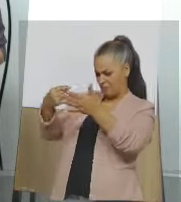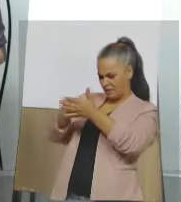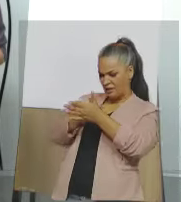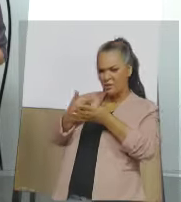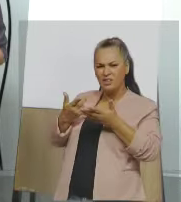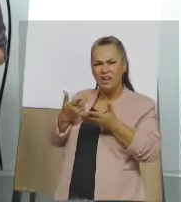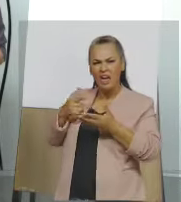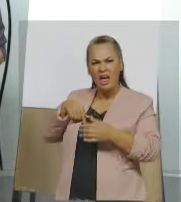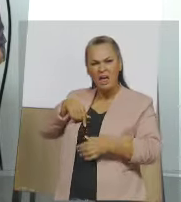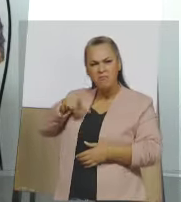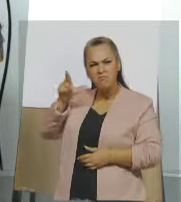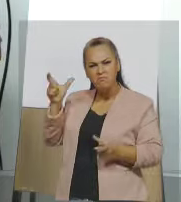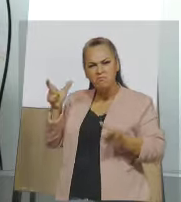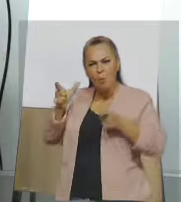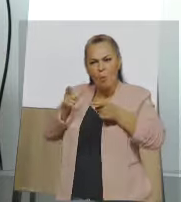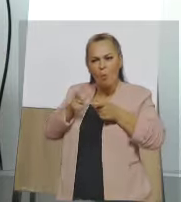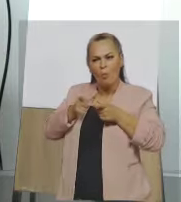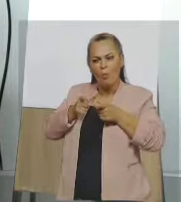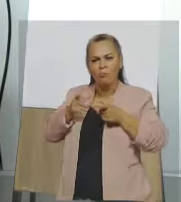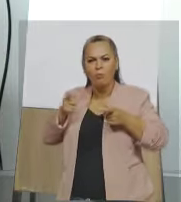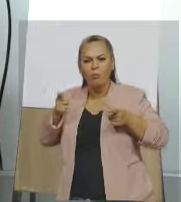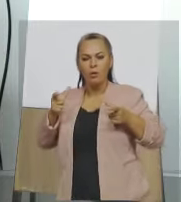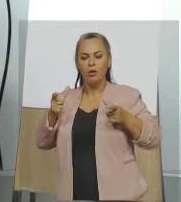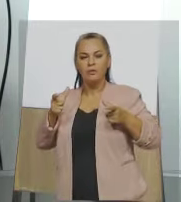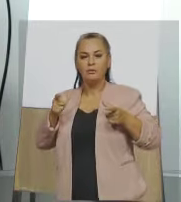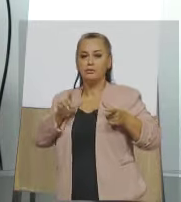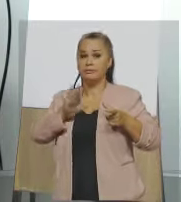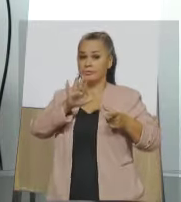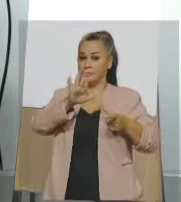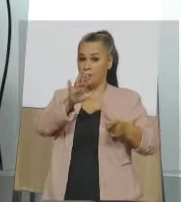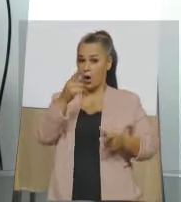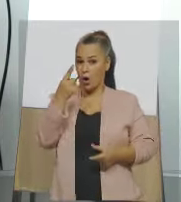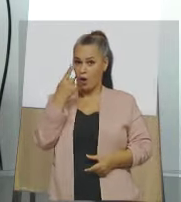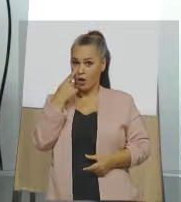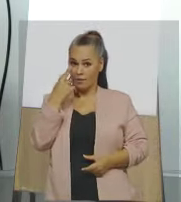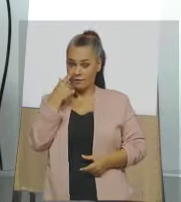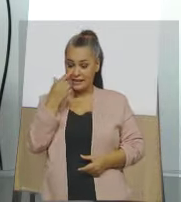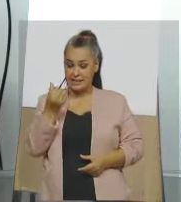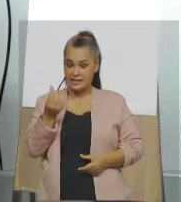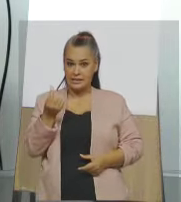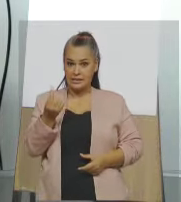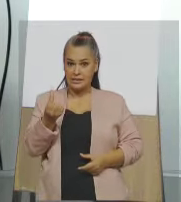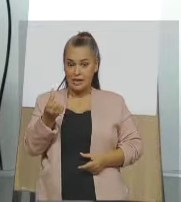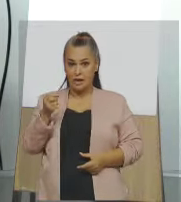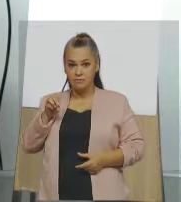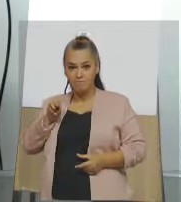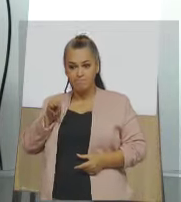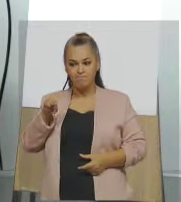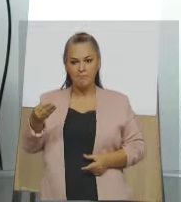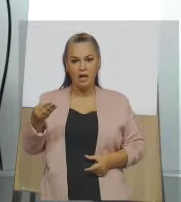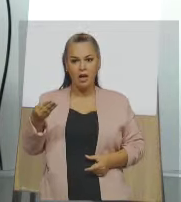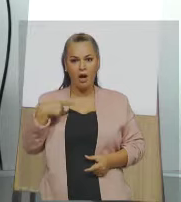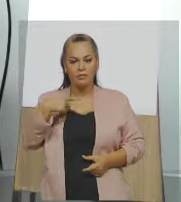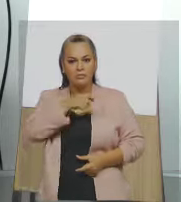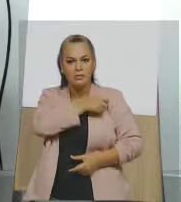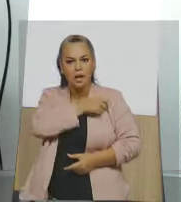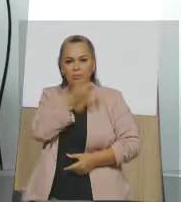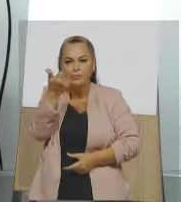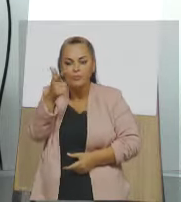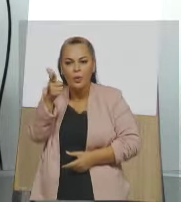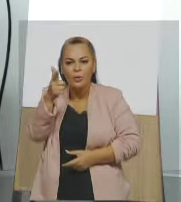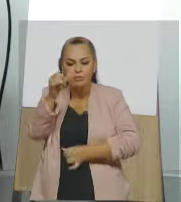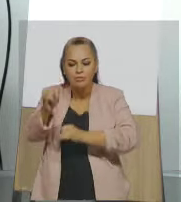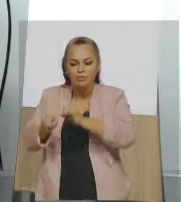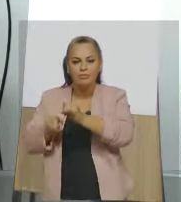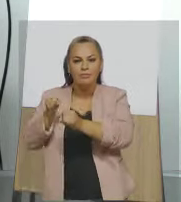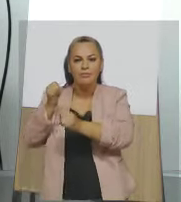6 milhões é mais estudantes do que vão prestar o Enem em janeiro agora. É